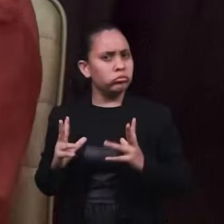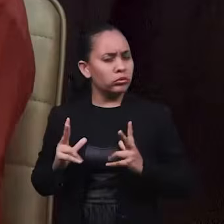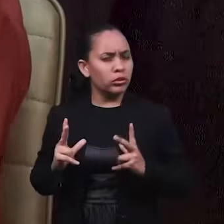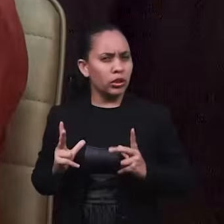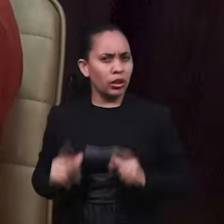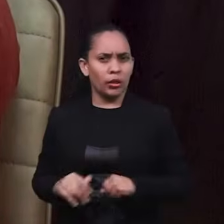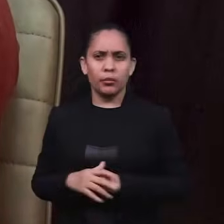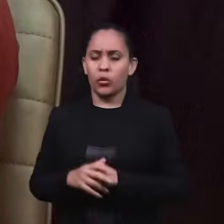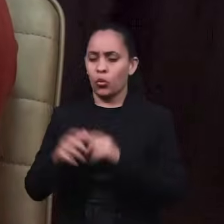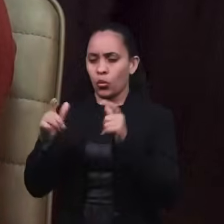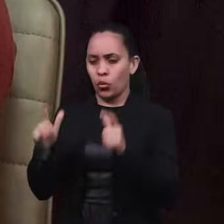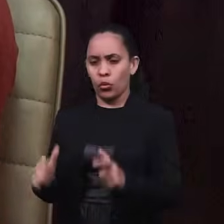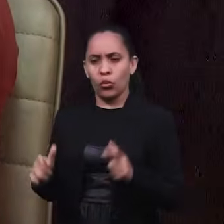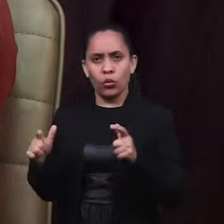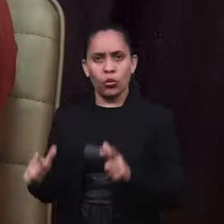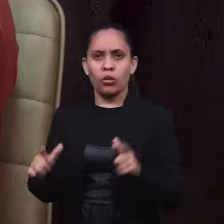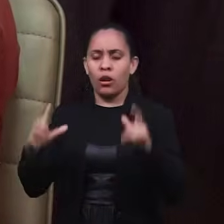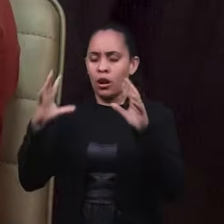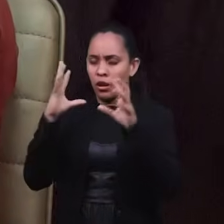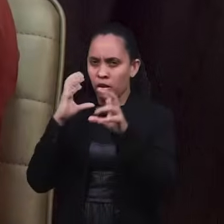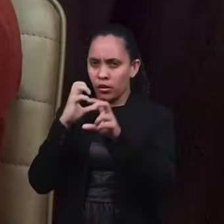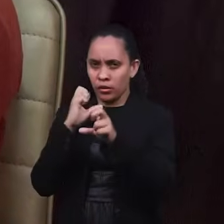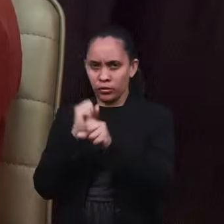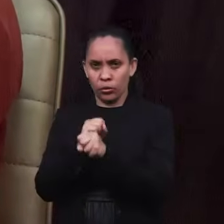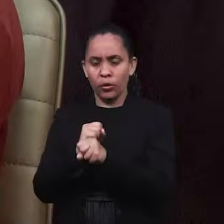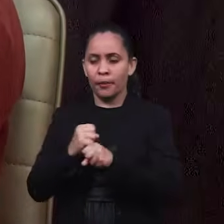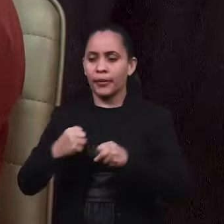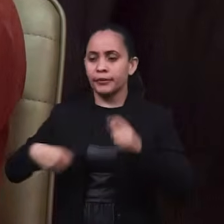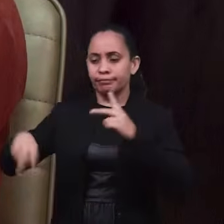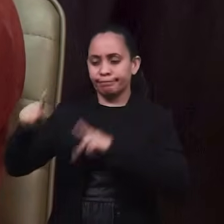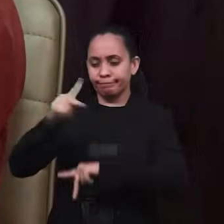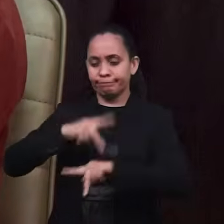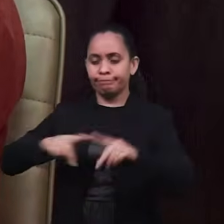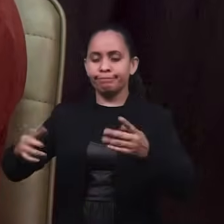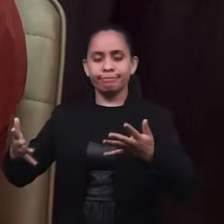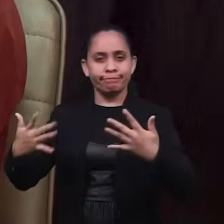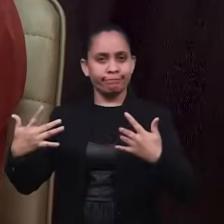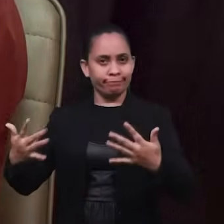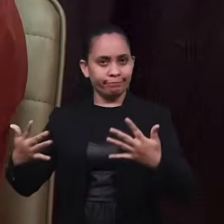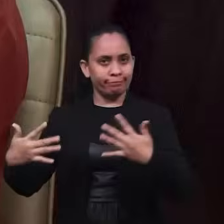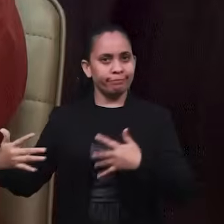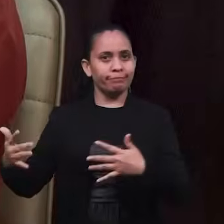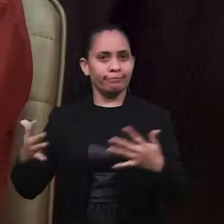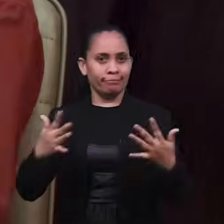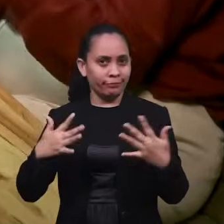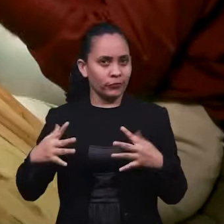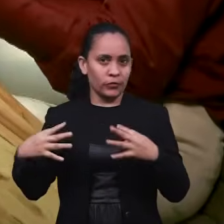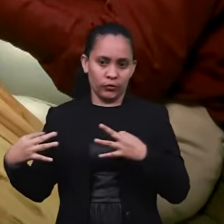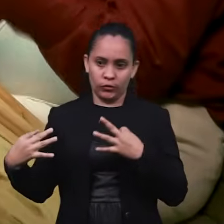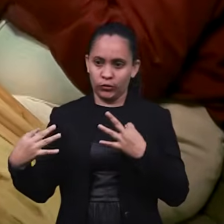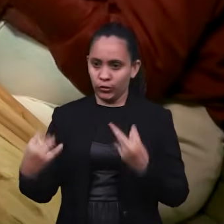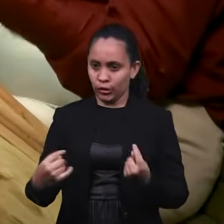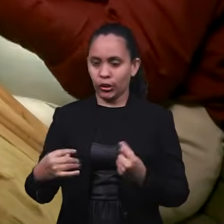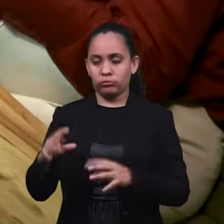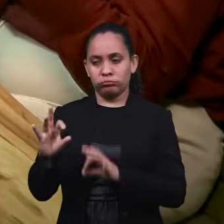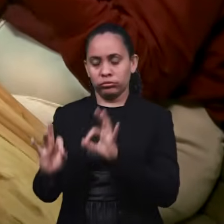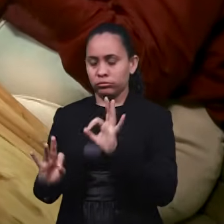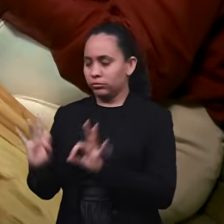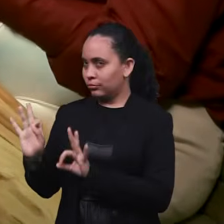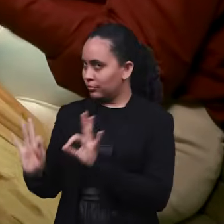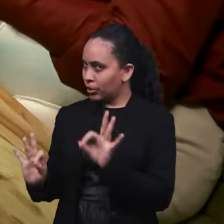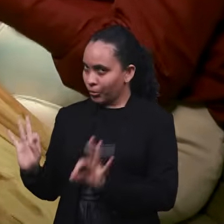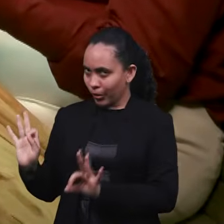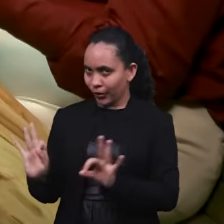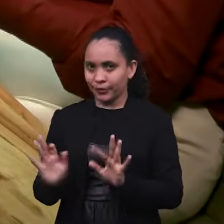acondicionado, e em local escuro, mas fresco. Tem todo um... tem todo um procedimento.